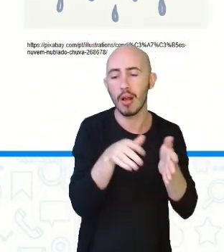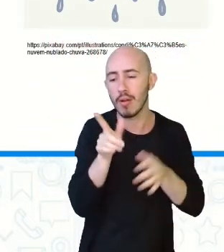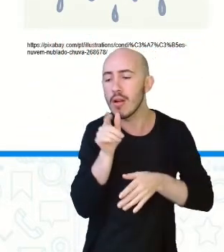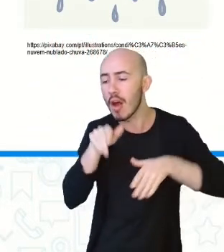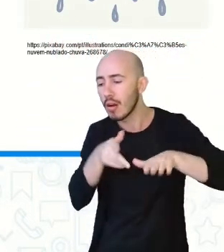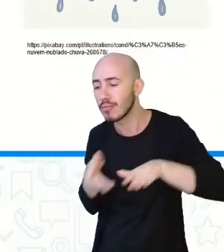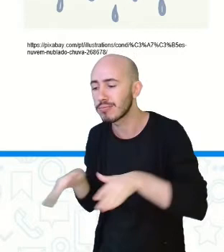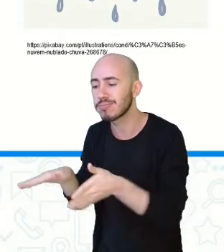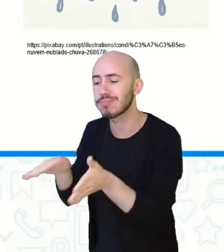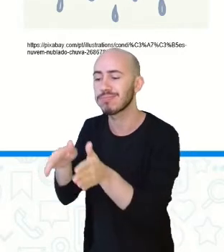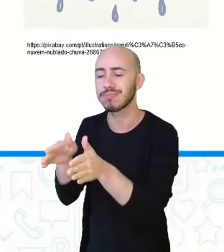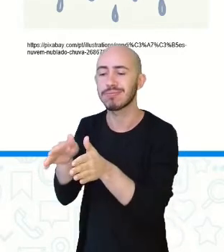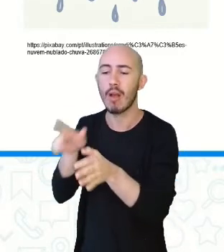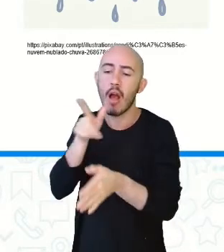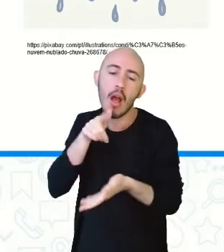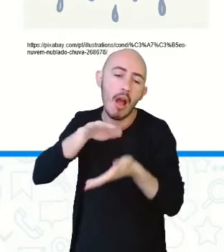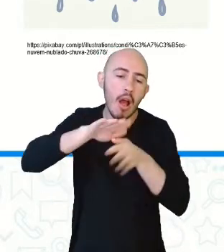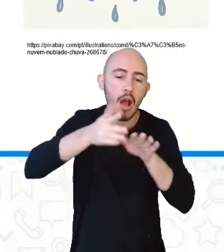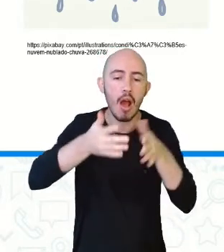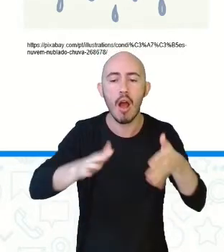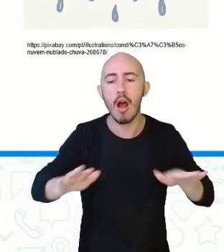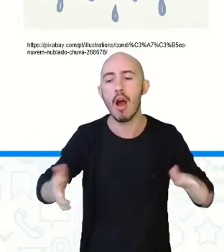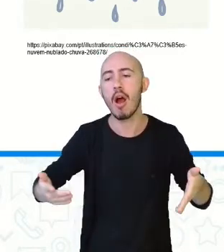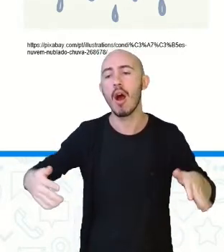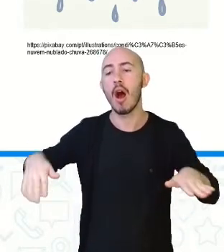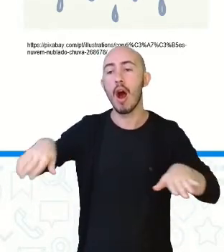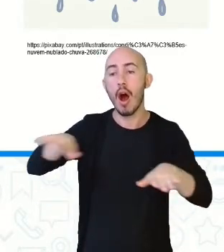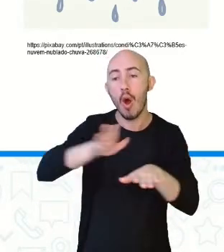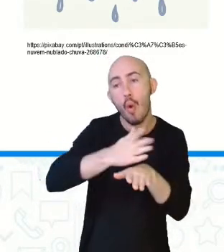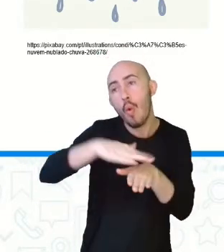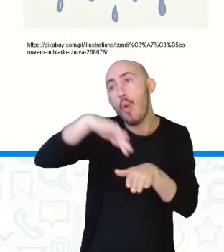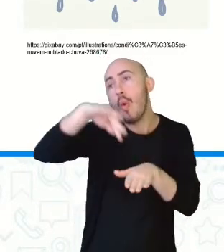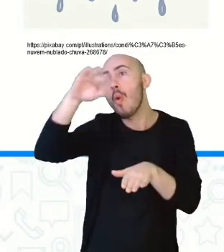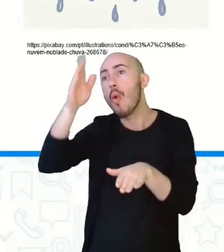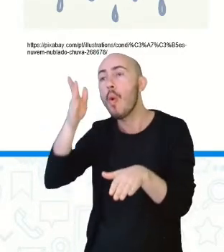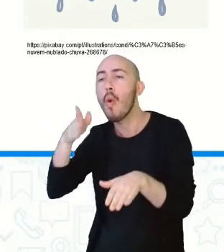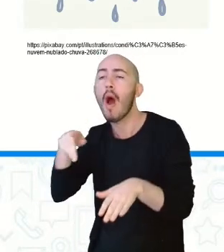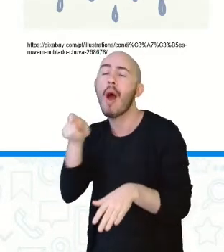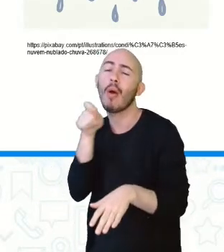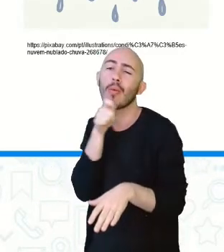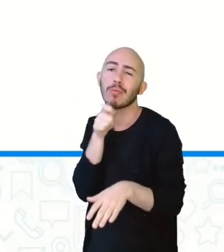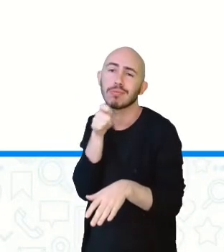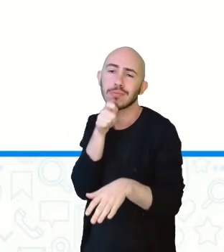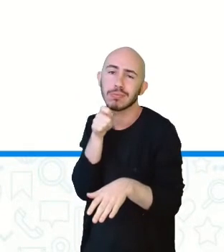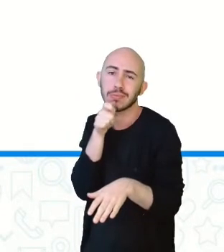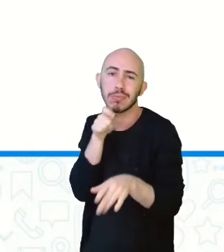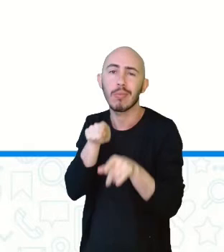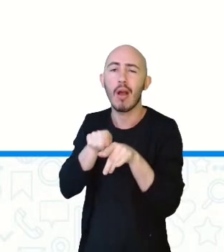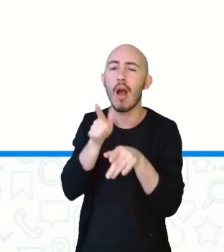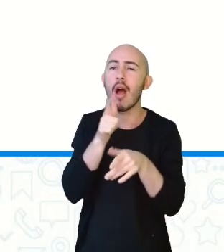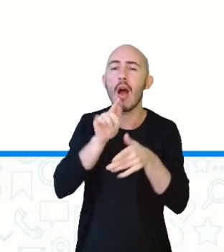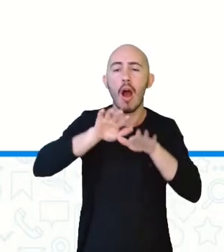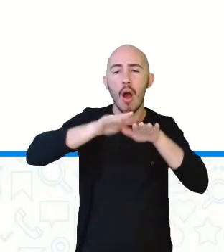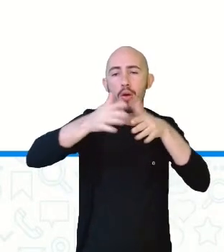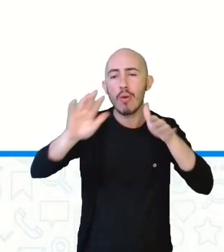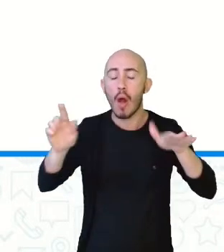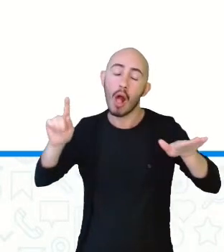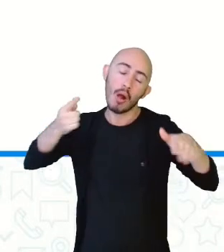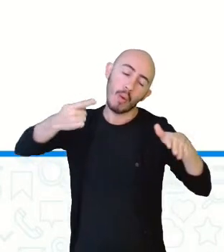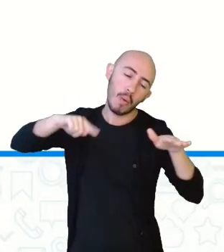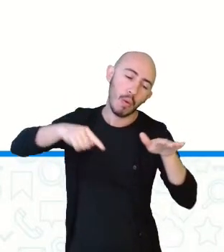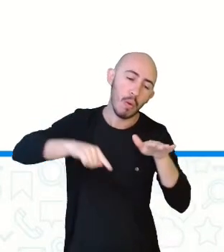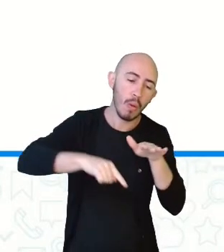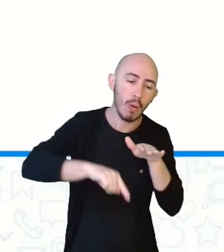nos mares, nas geleiras e até nos lençóis subterrâneos. Corro